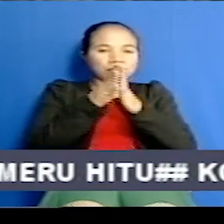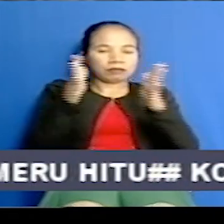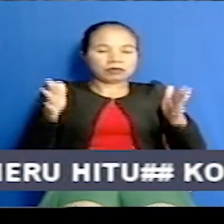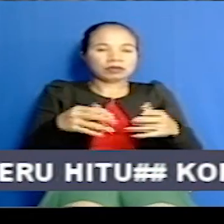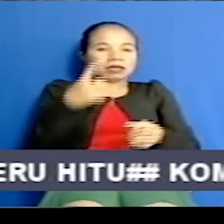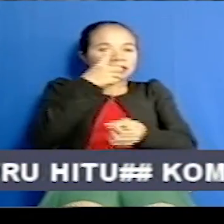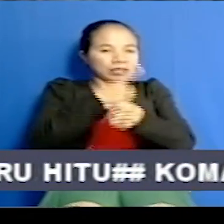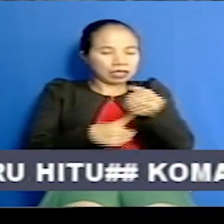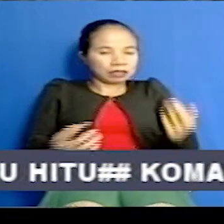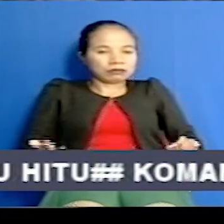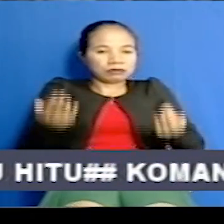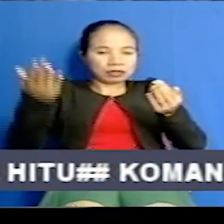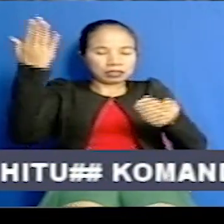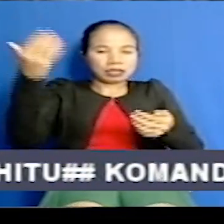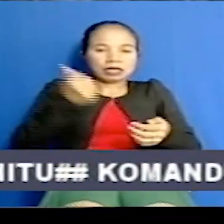canic toda ia Ainaro,